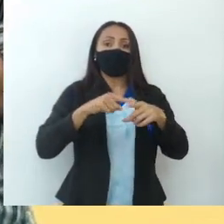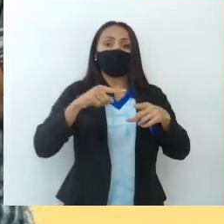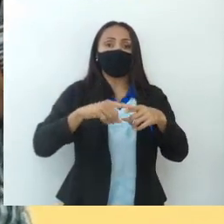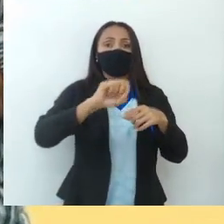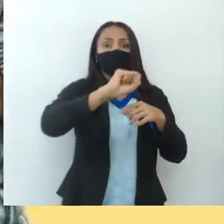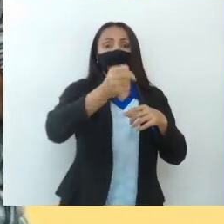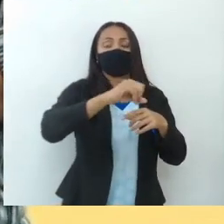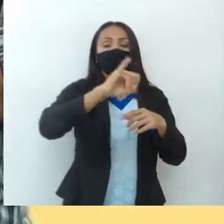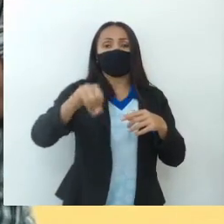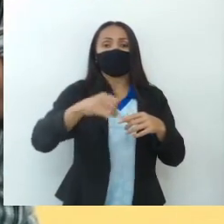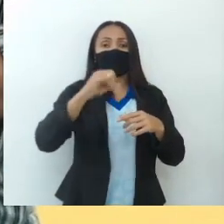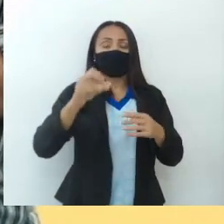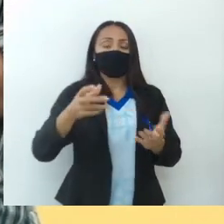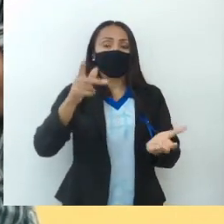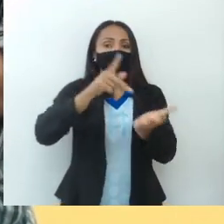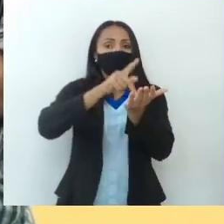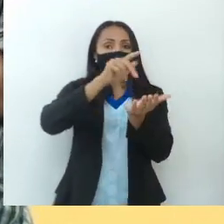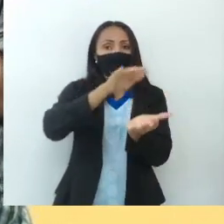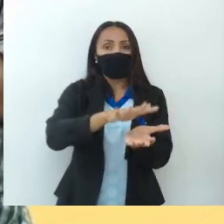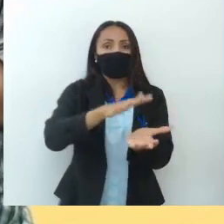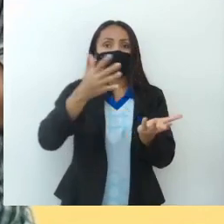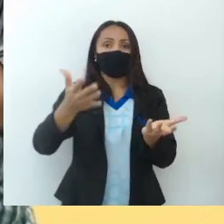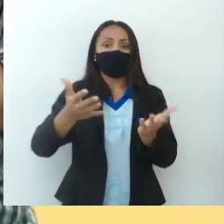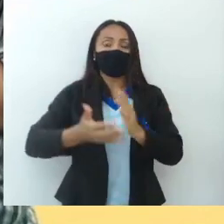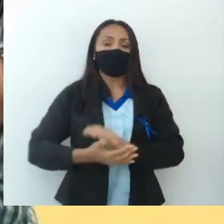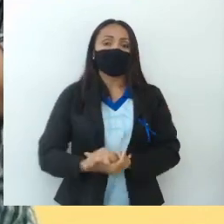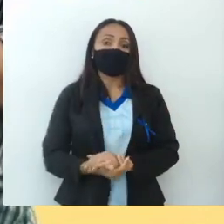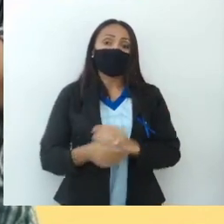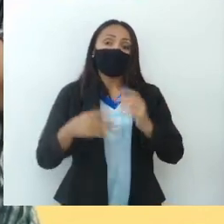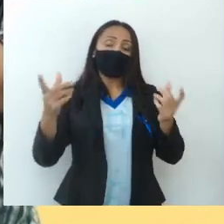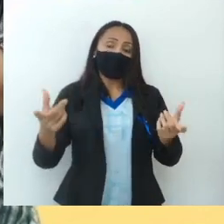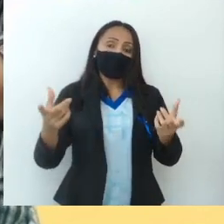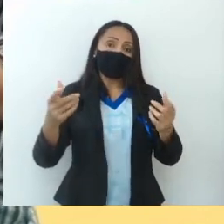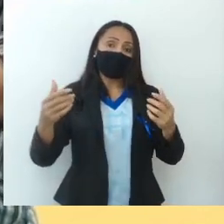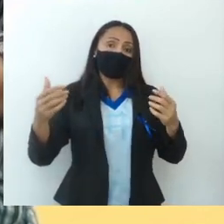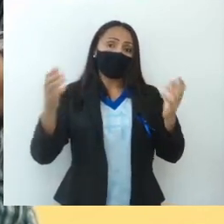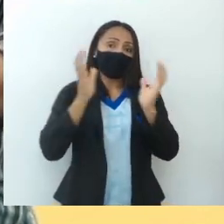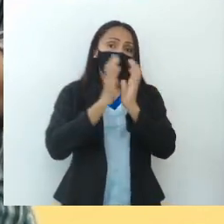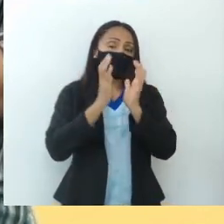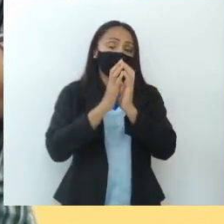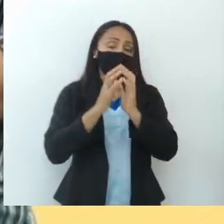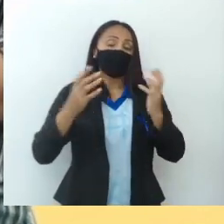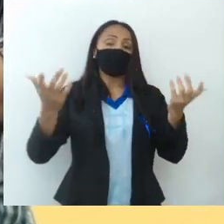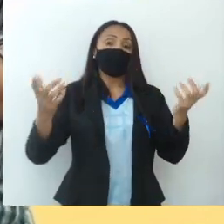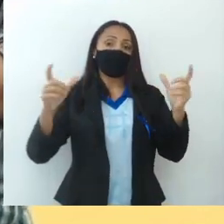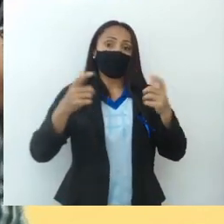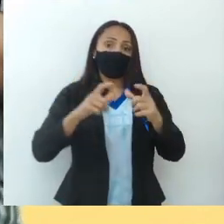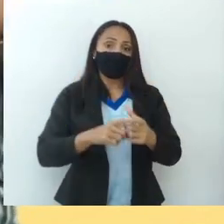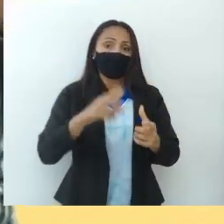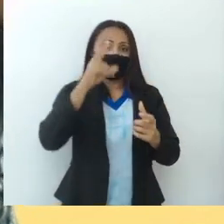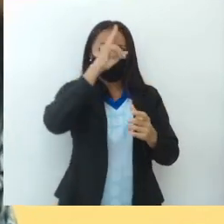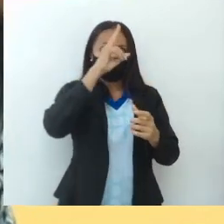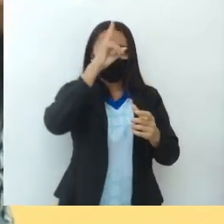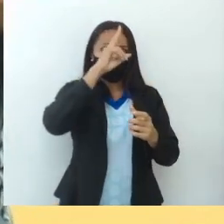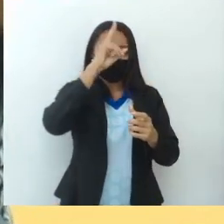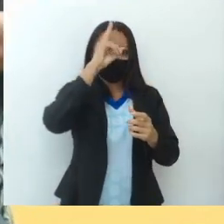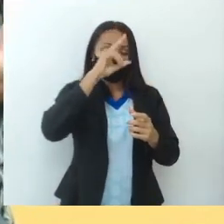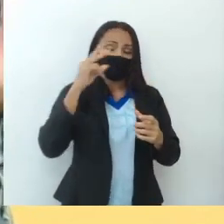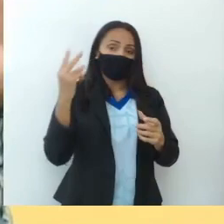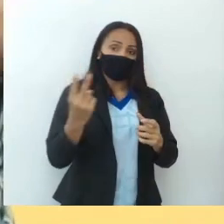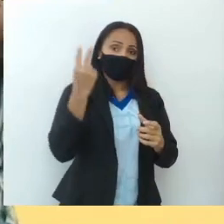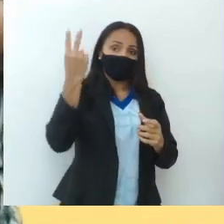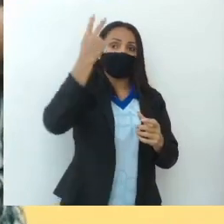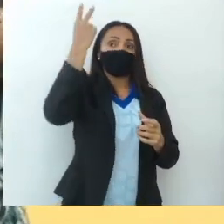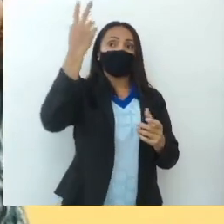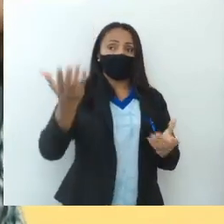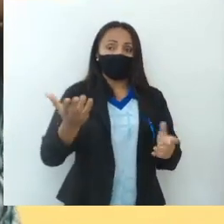Recife Antigo, não é isso? Exatamente. Essa questão, o Recife era bem menor e também um valor histórico da nossa cidade. O que fica claro